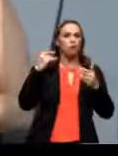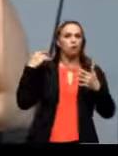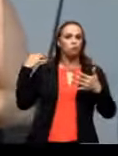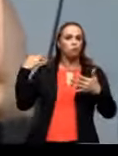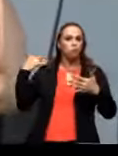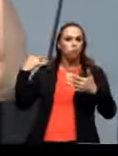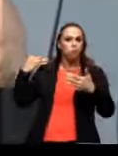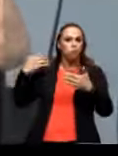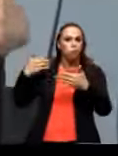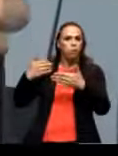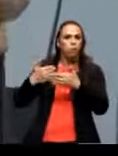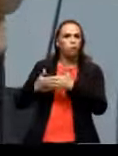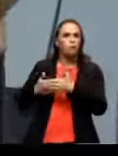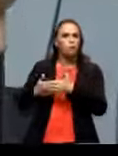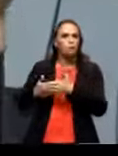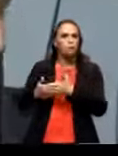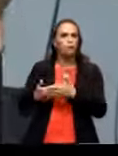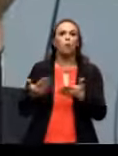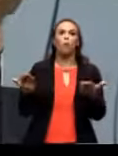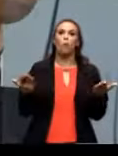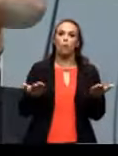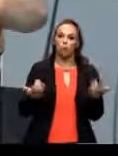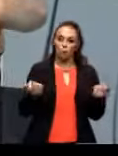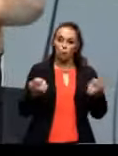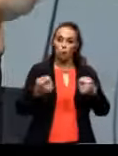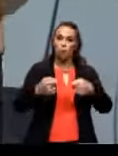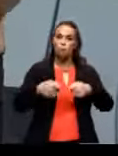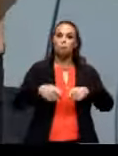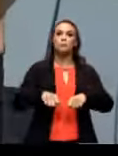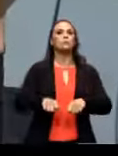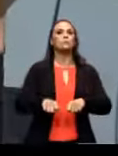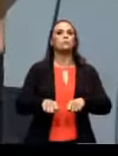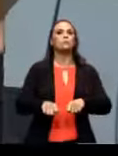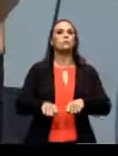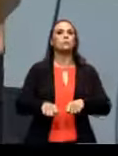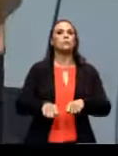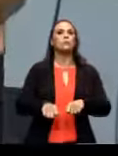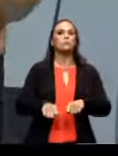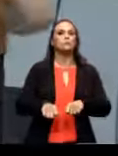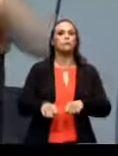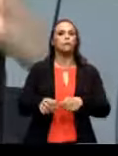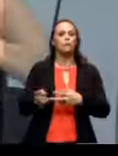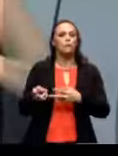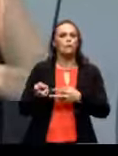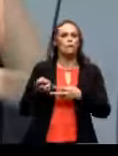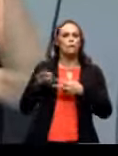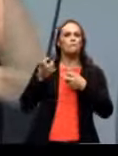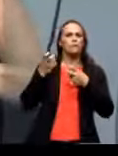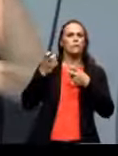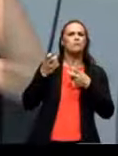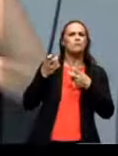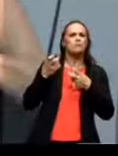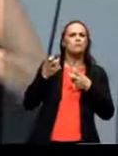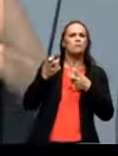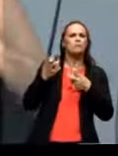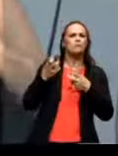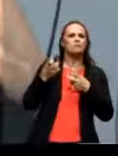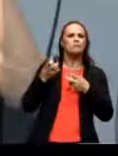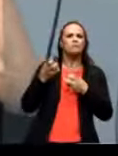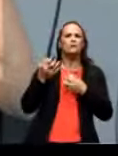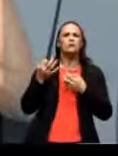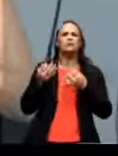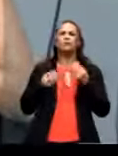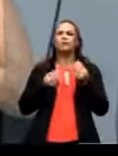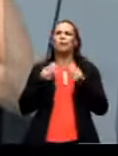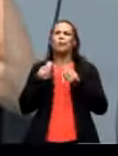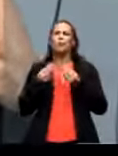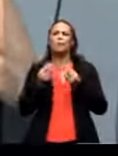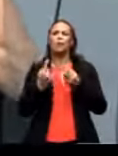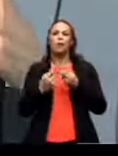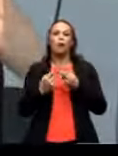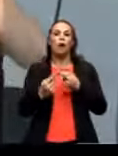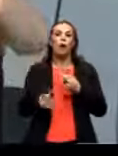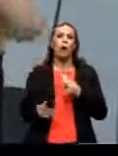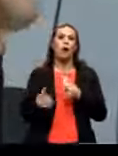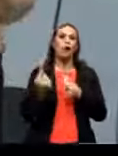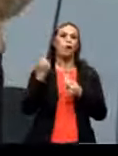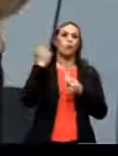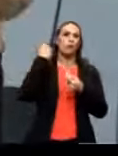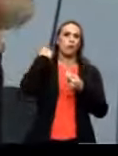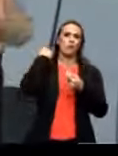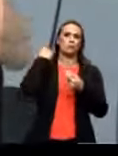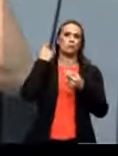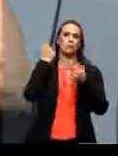né? Você voltar lá no passado, lá na Grécia Antiga, a forma de fazer ciência era de acordo